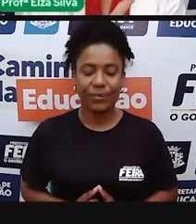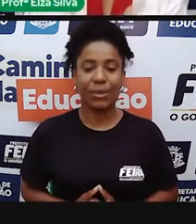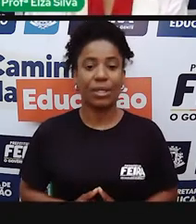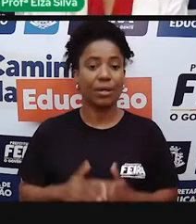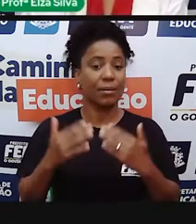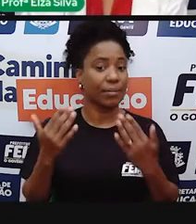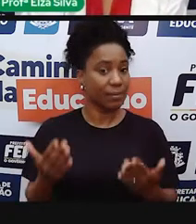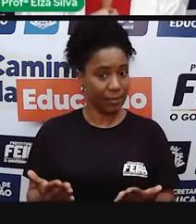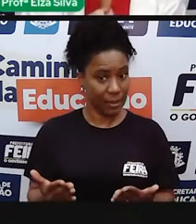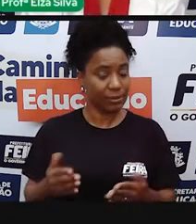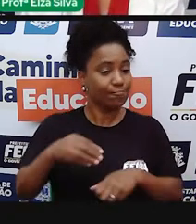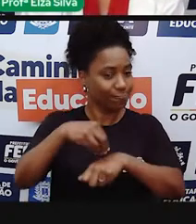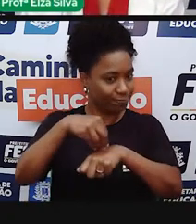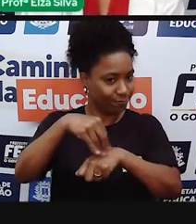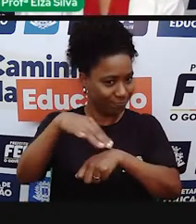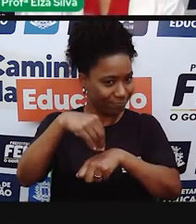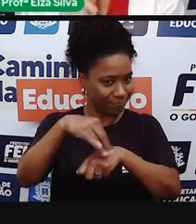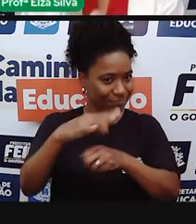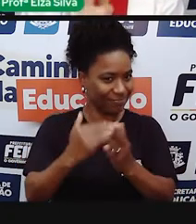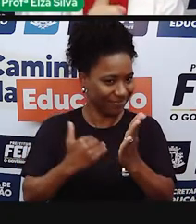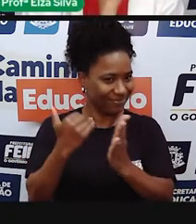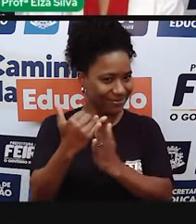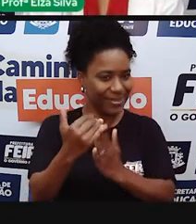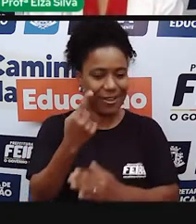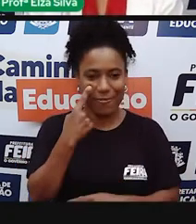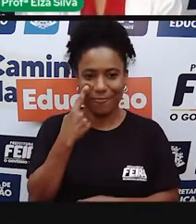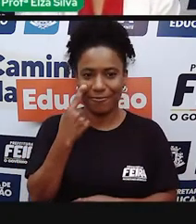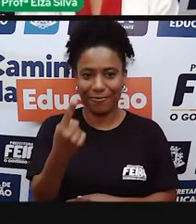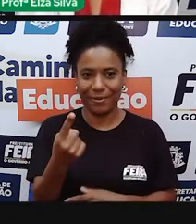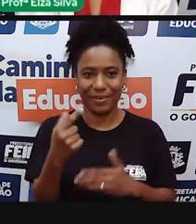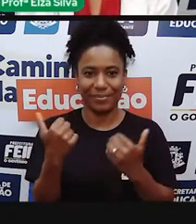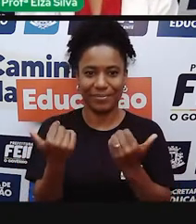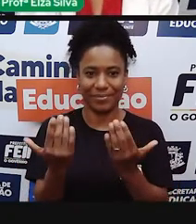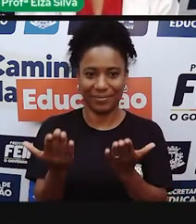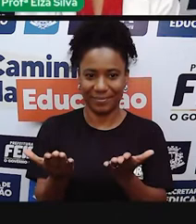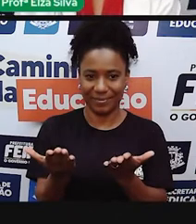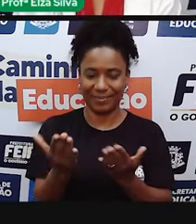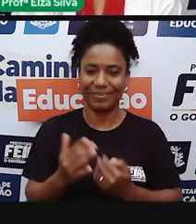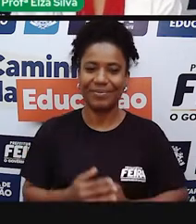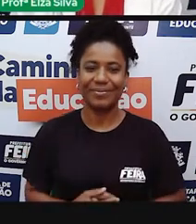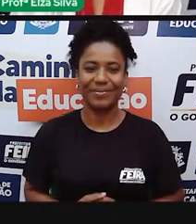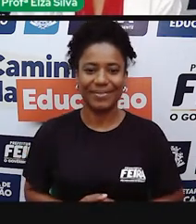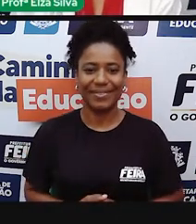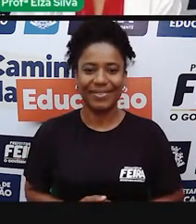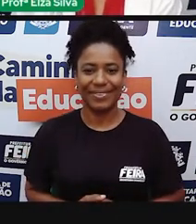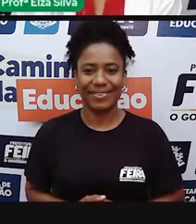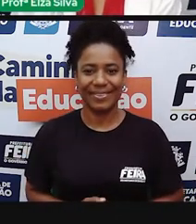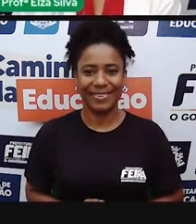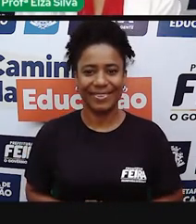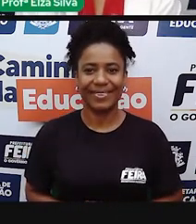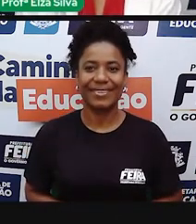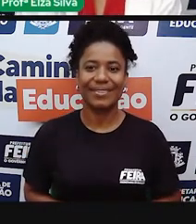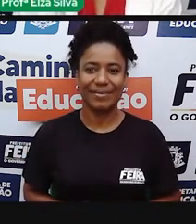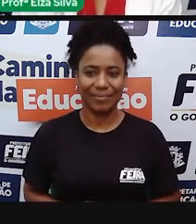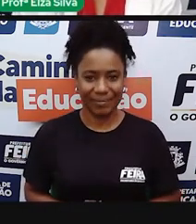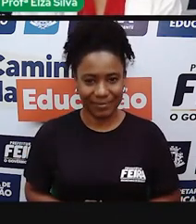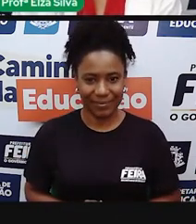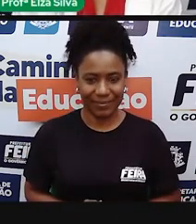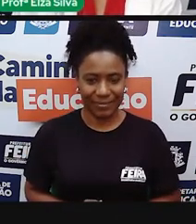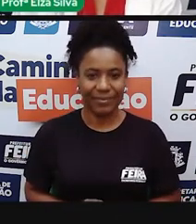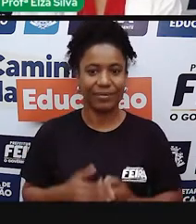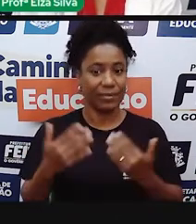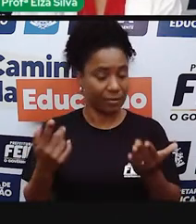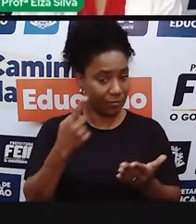que segue mais algumas dicas. Veja ao lado espelhado na tela. Class exercise, atividade